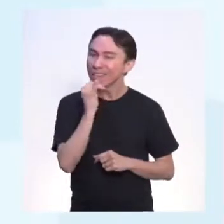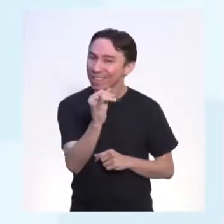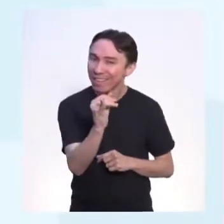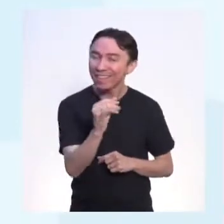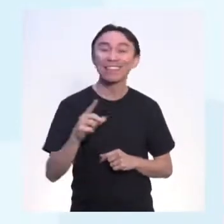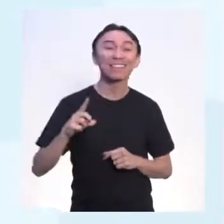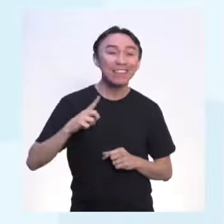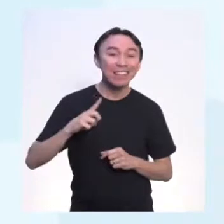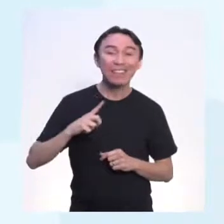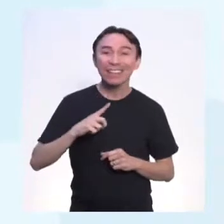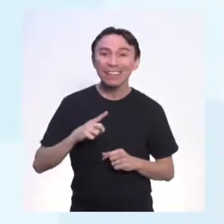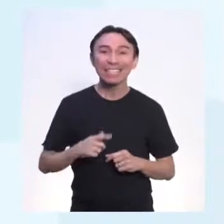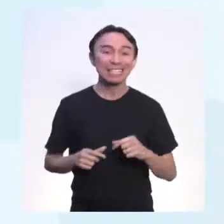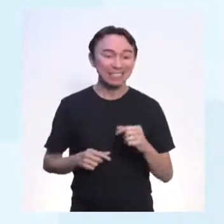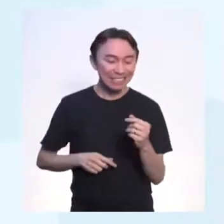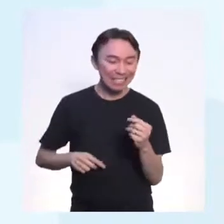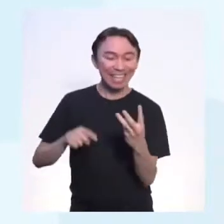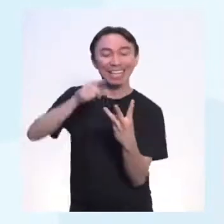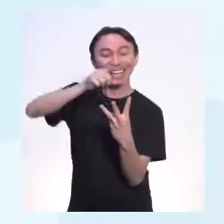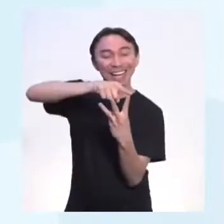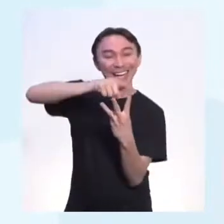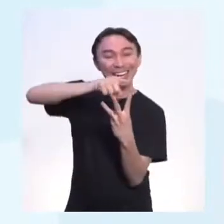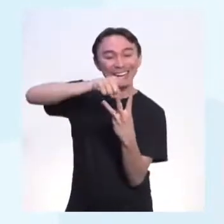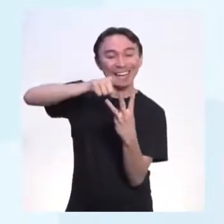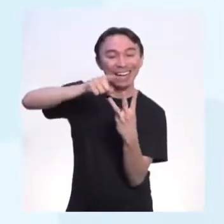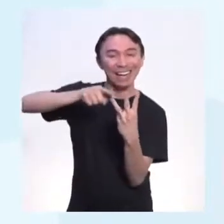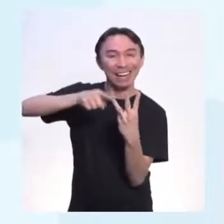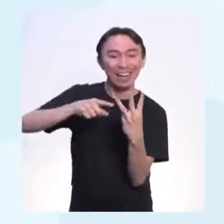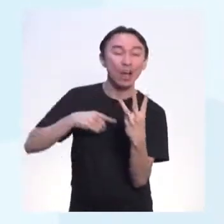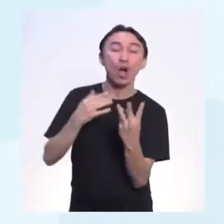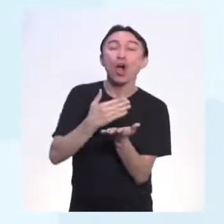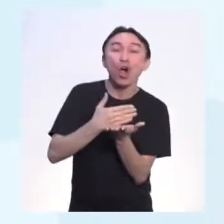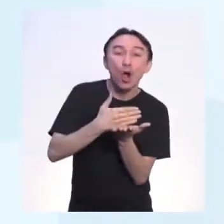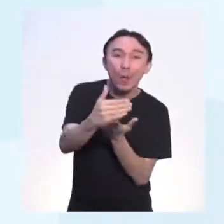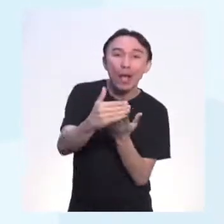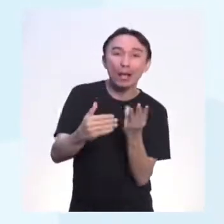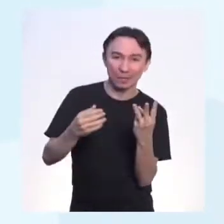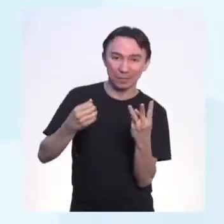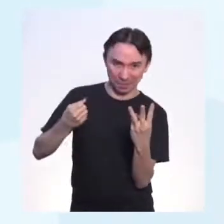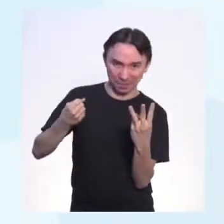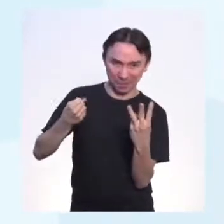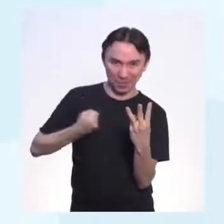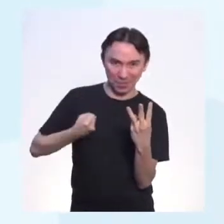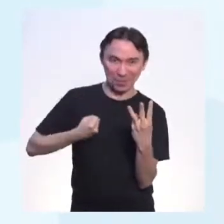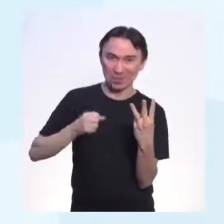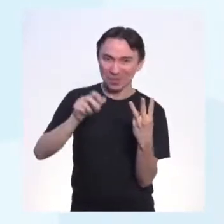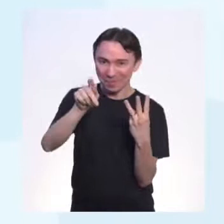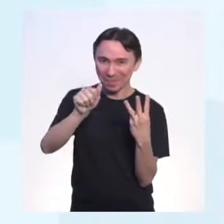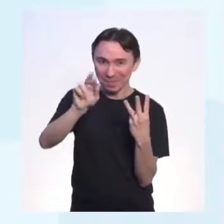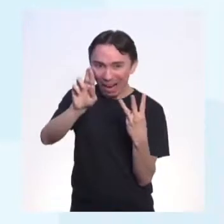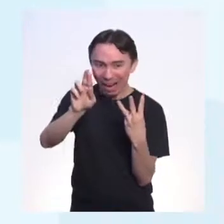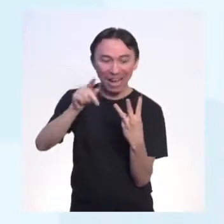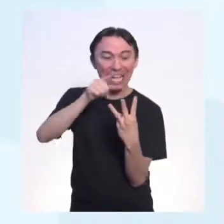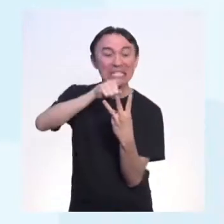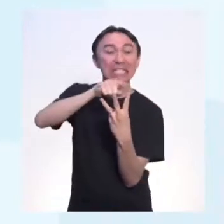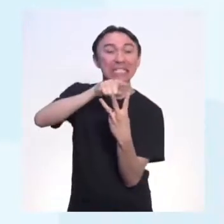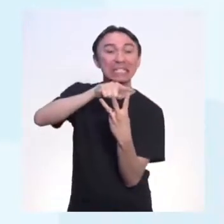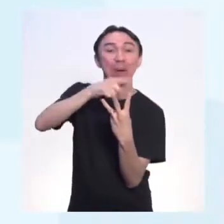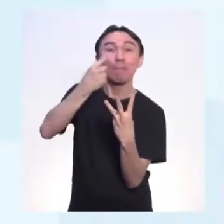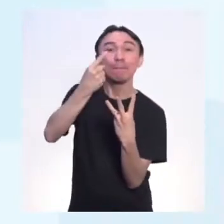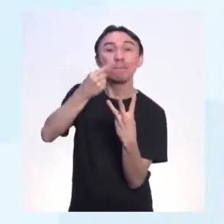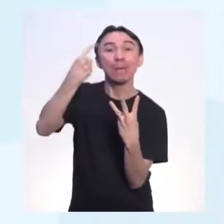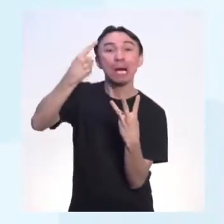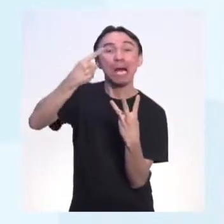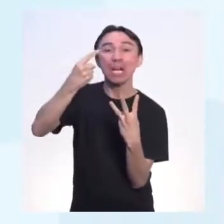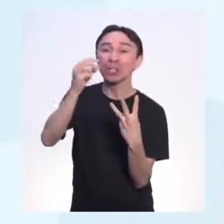3 algarismos e começa com par, que não pode ser o 0. Então,